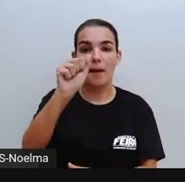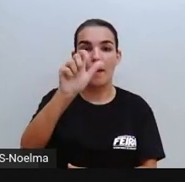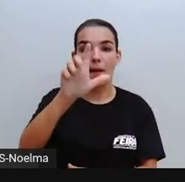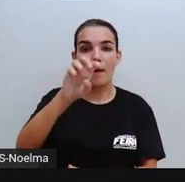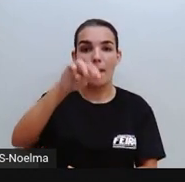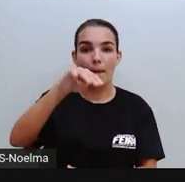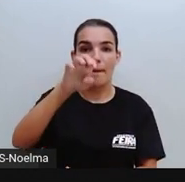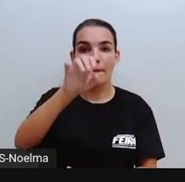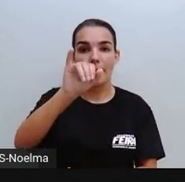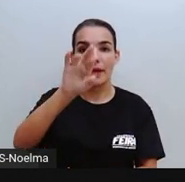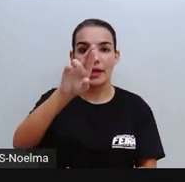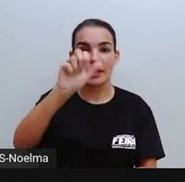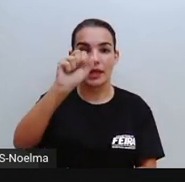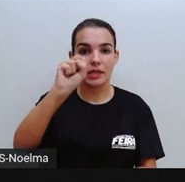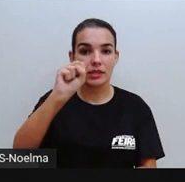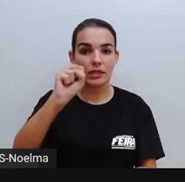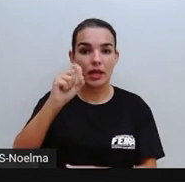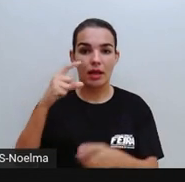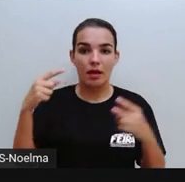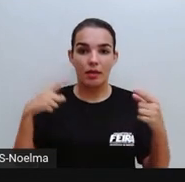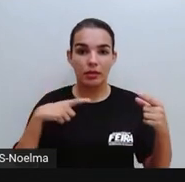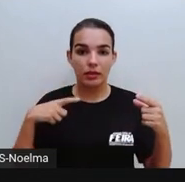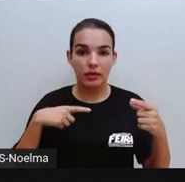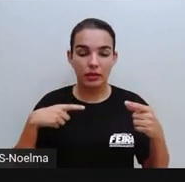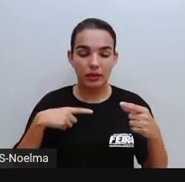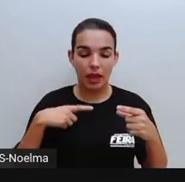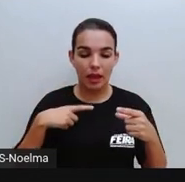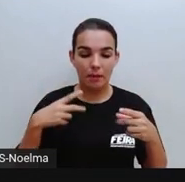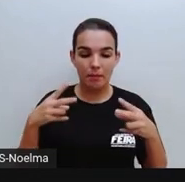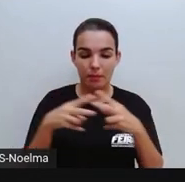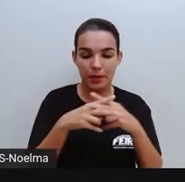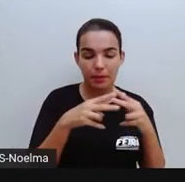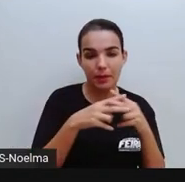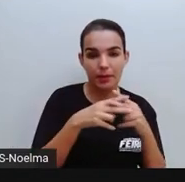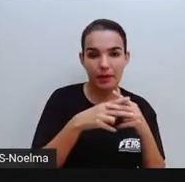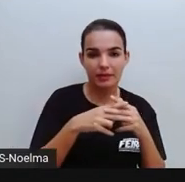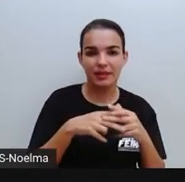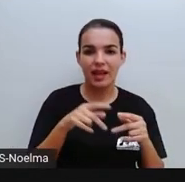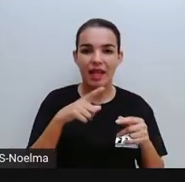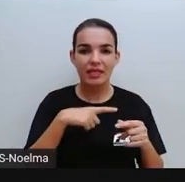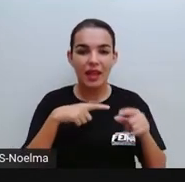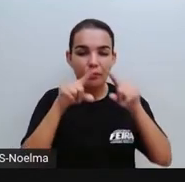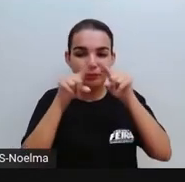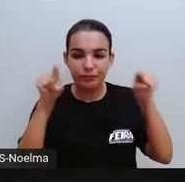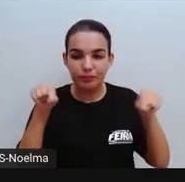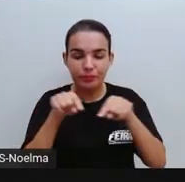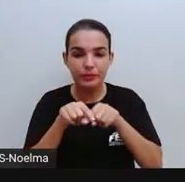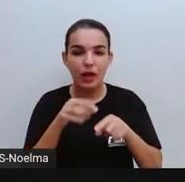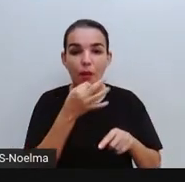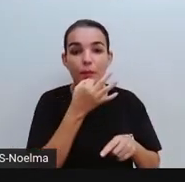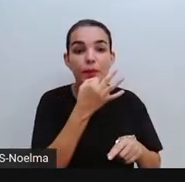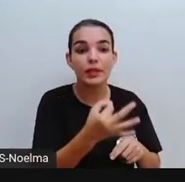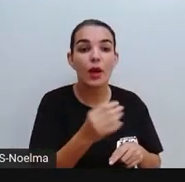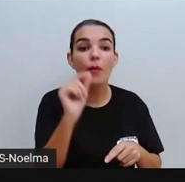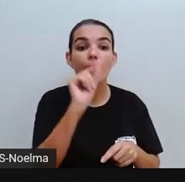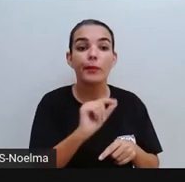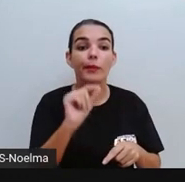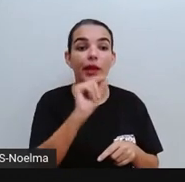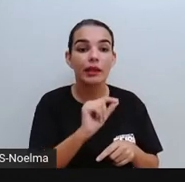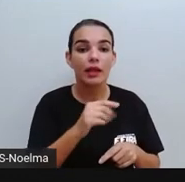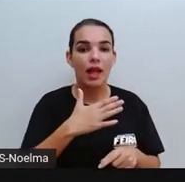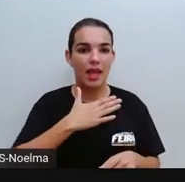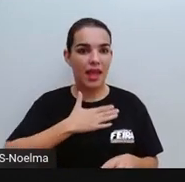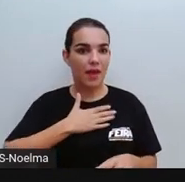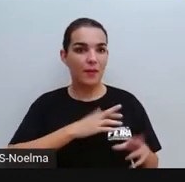eu espero que o Palmeiras ganha por coisa é o meu time preferido E aí a prova até colocou ali a